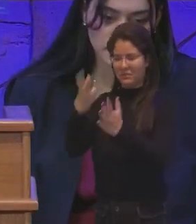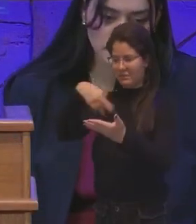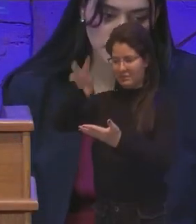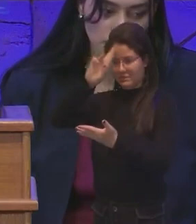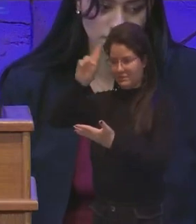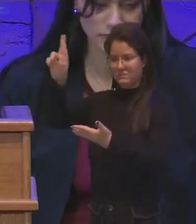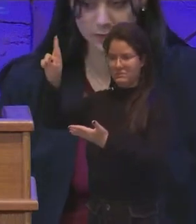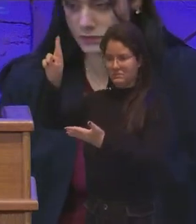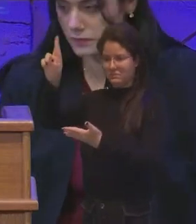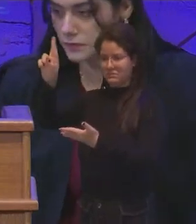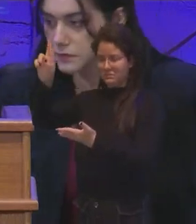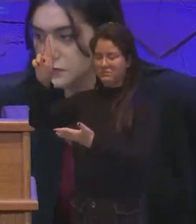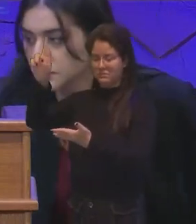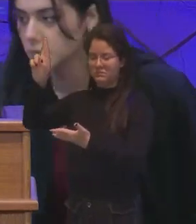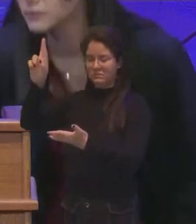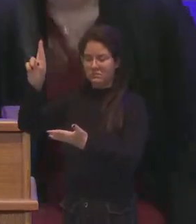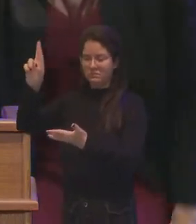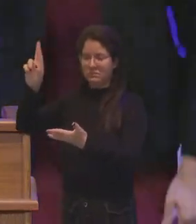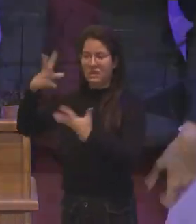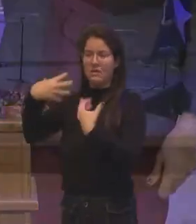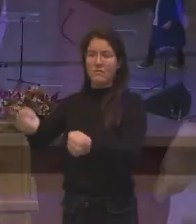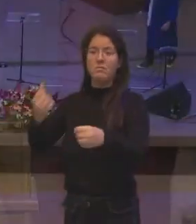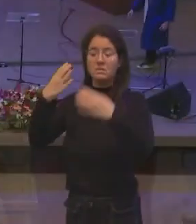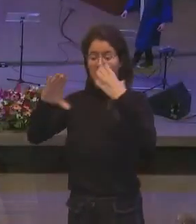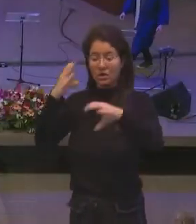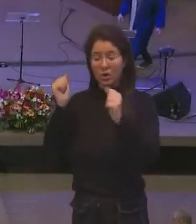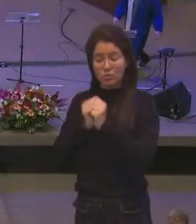vamos cantar juntos,